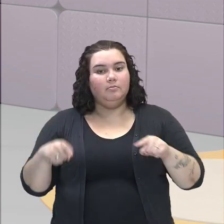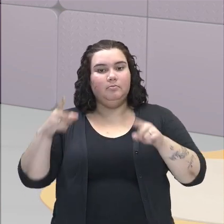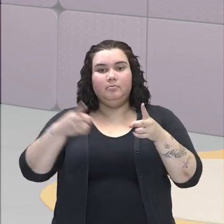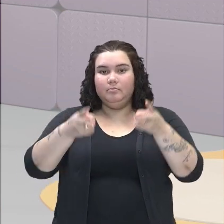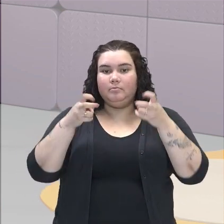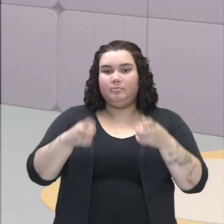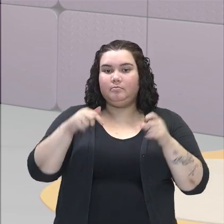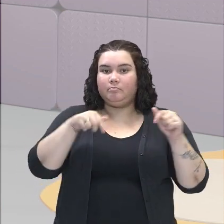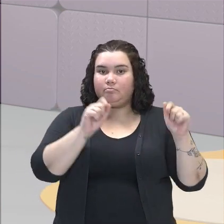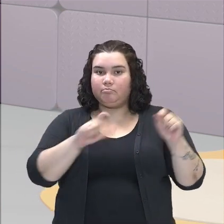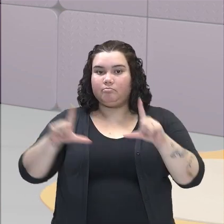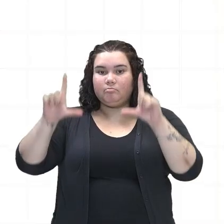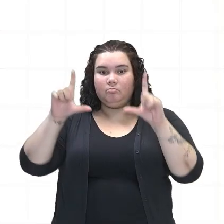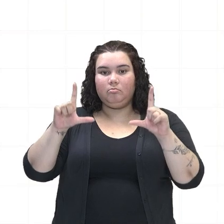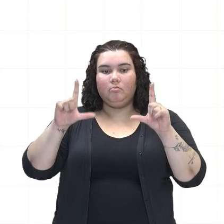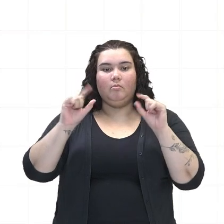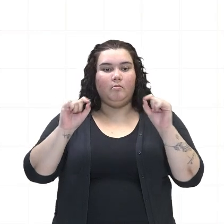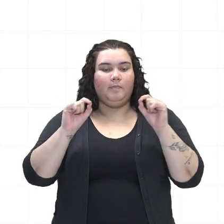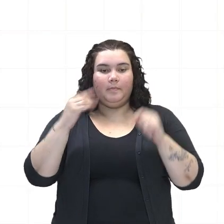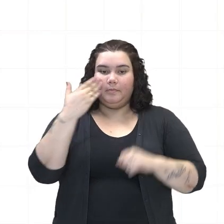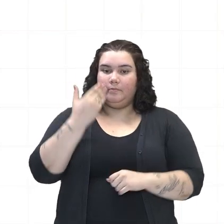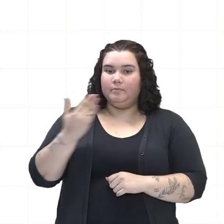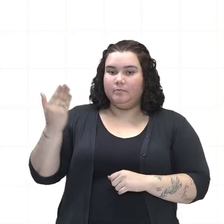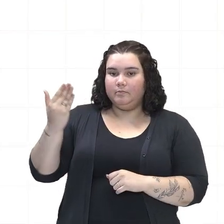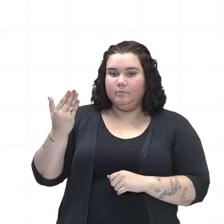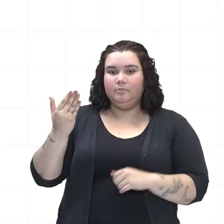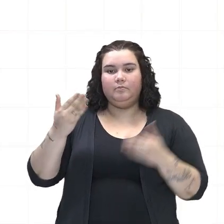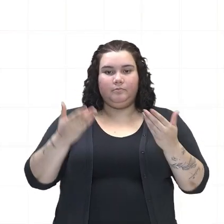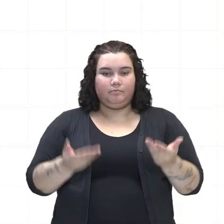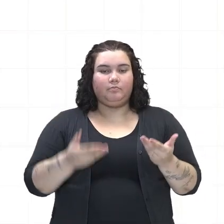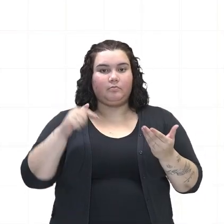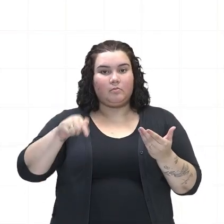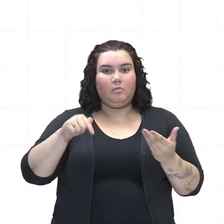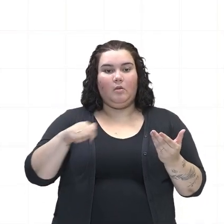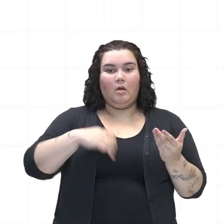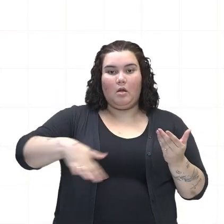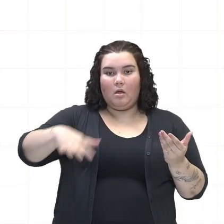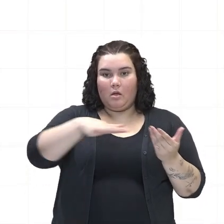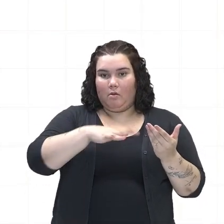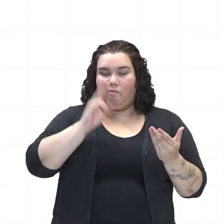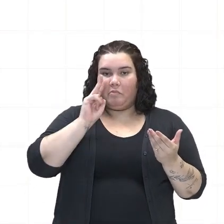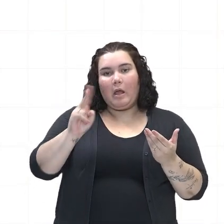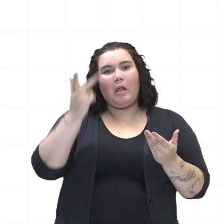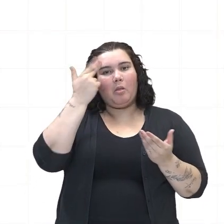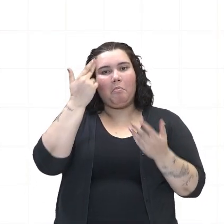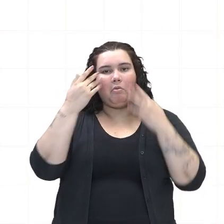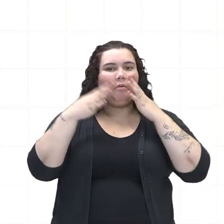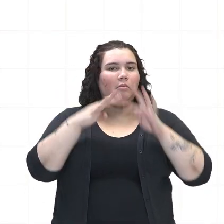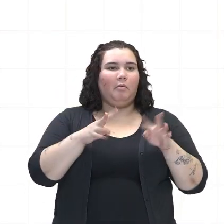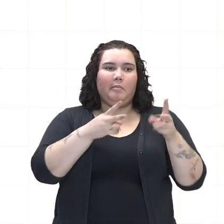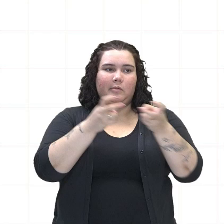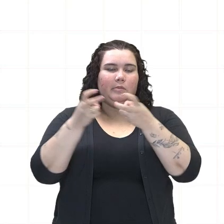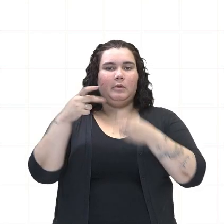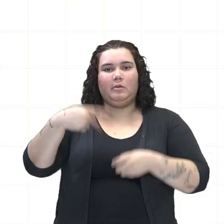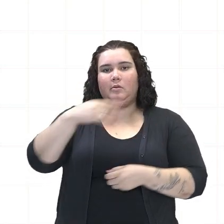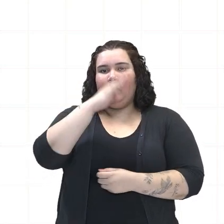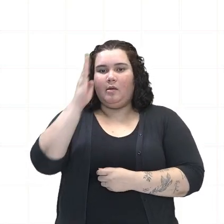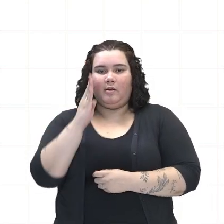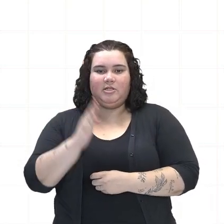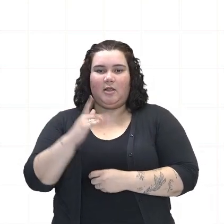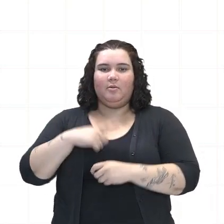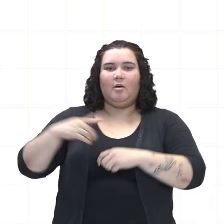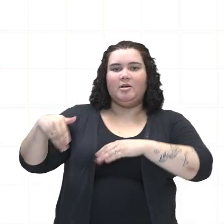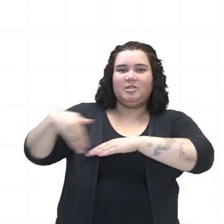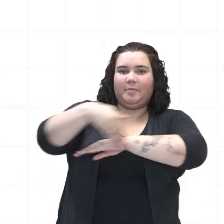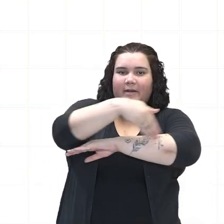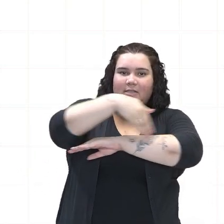nessa tela aí, de novo, né, a rodovia, uma paisagem como essa aí é muito comum no Brasil. Né, em